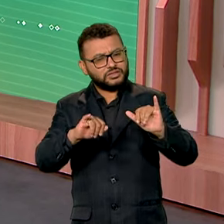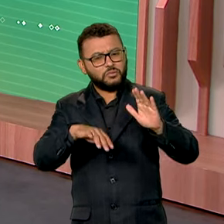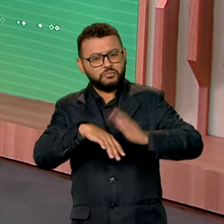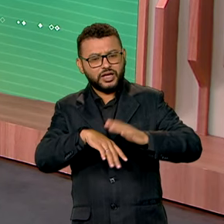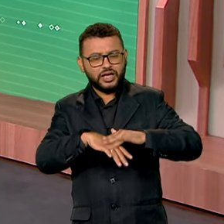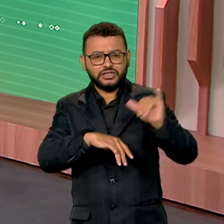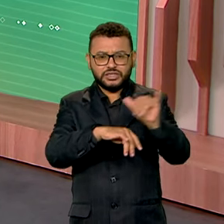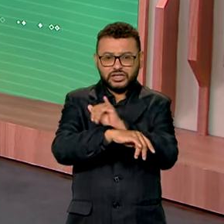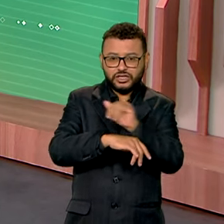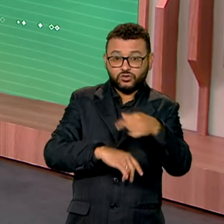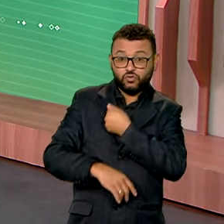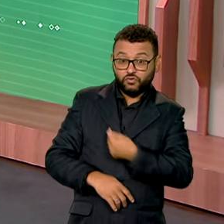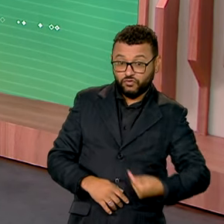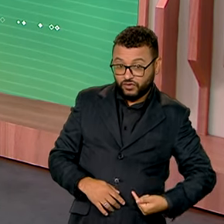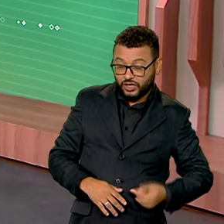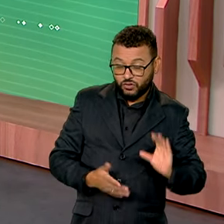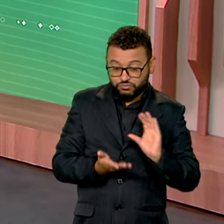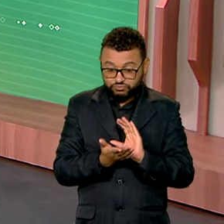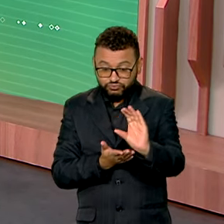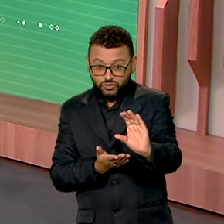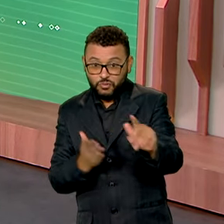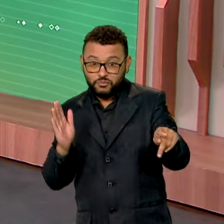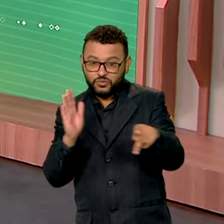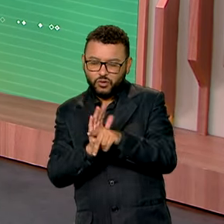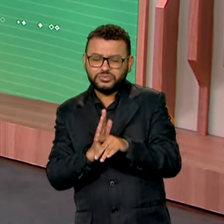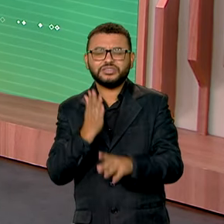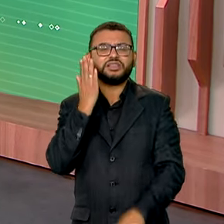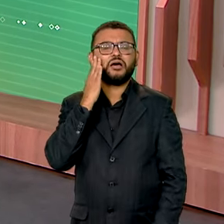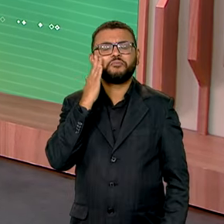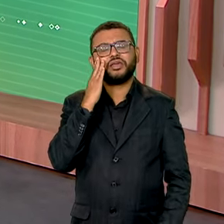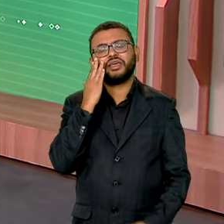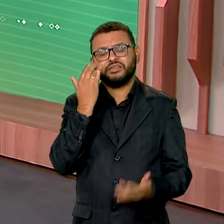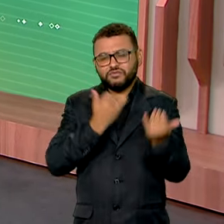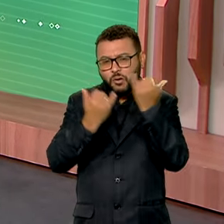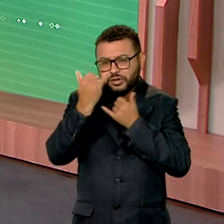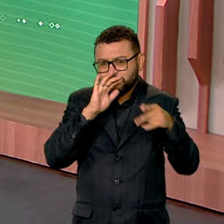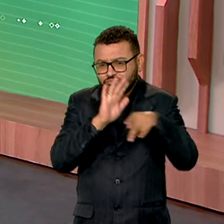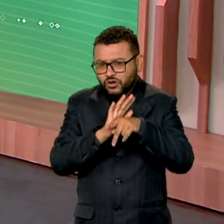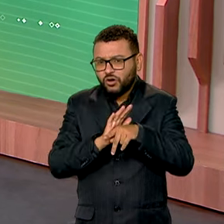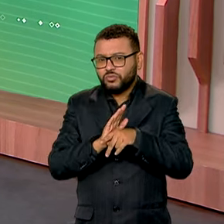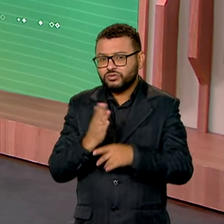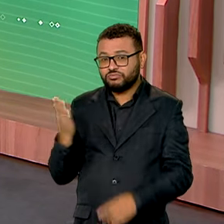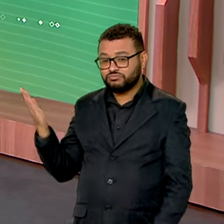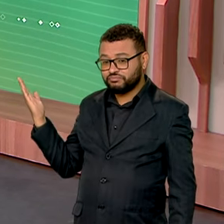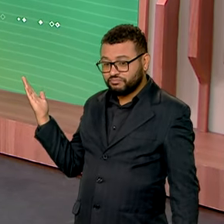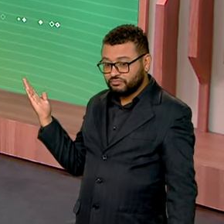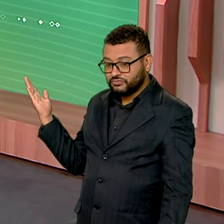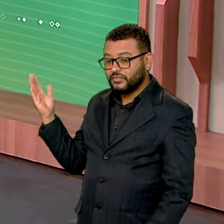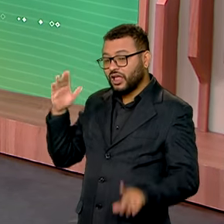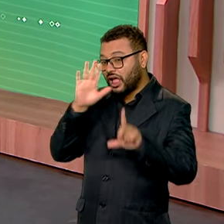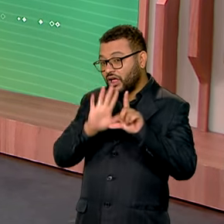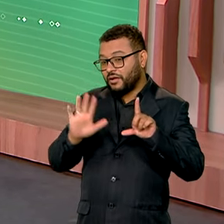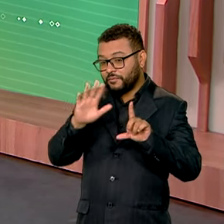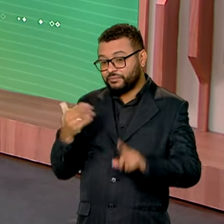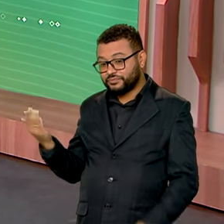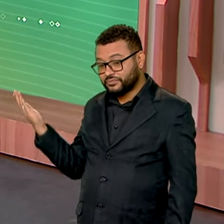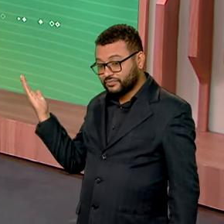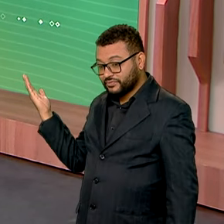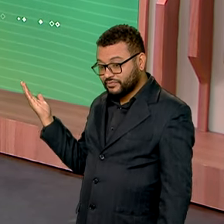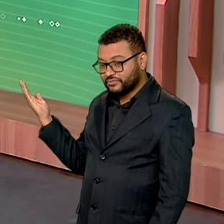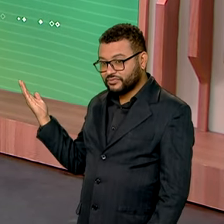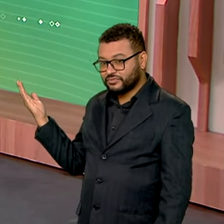as ações e os investimentos federais você pode conferir na plataforma Comunica BR. É só acessar